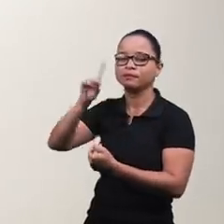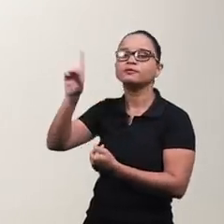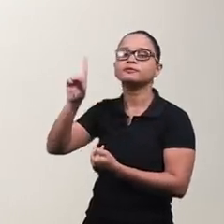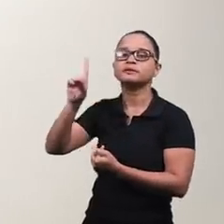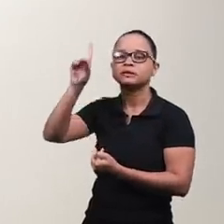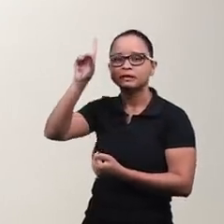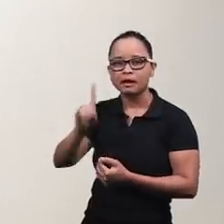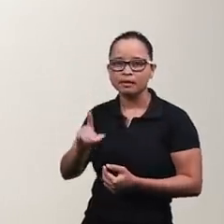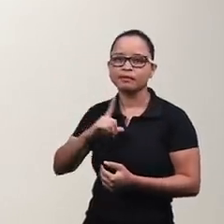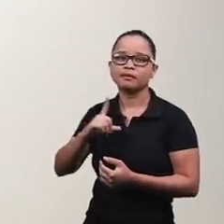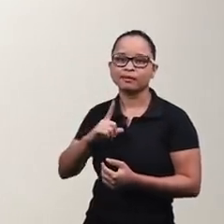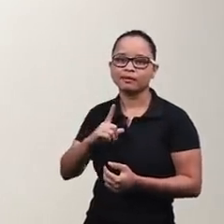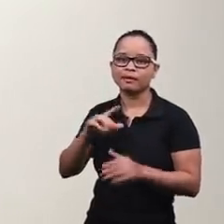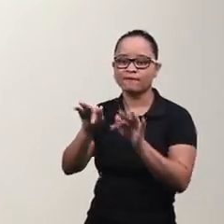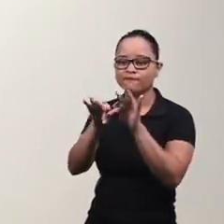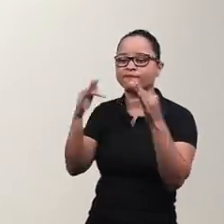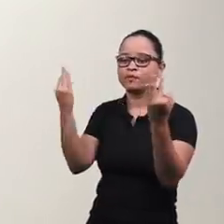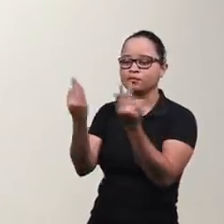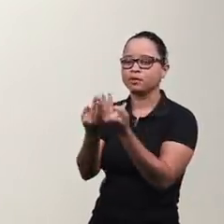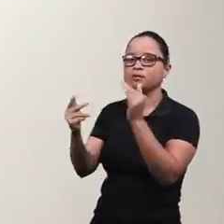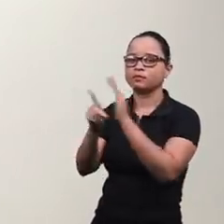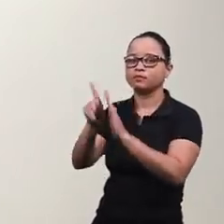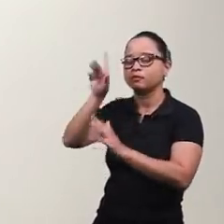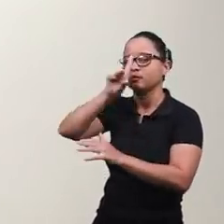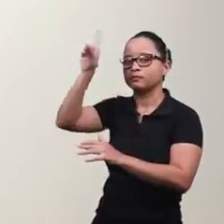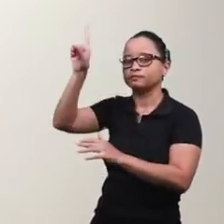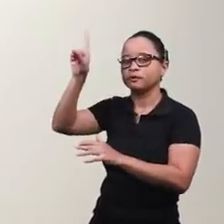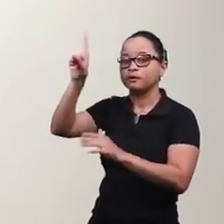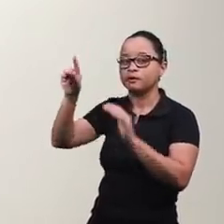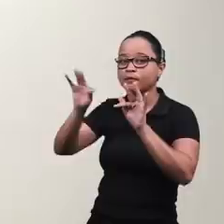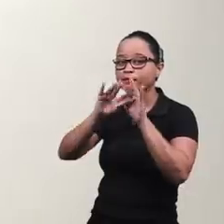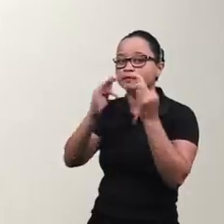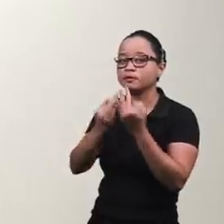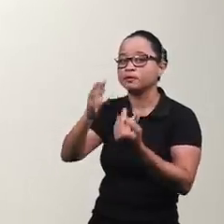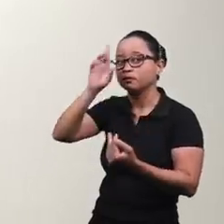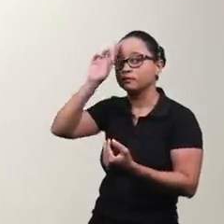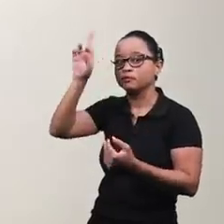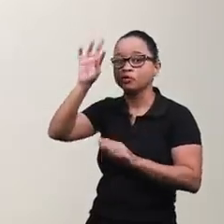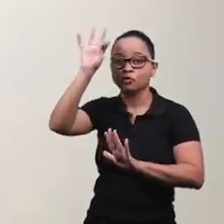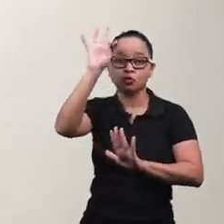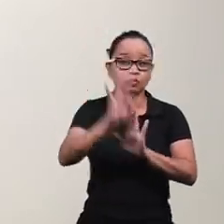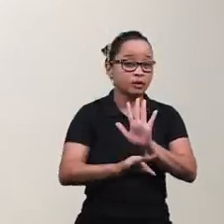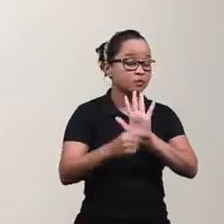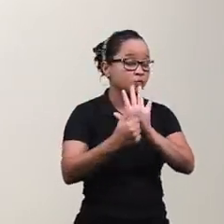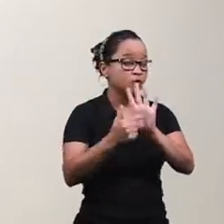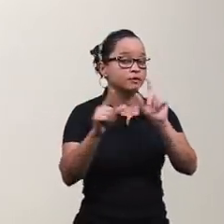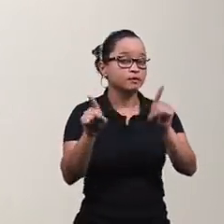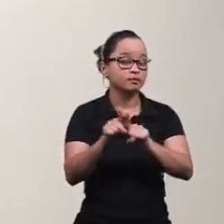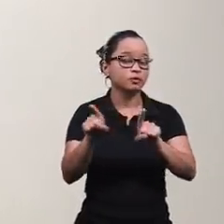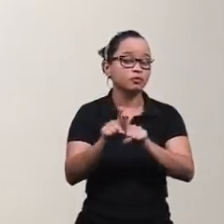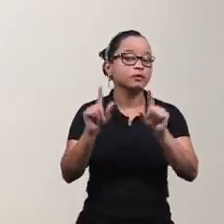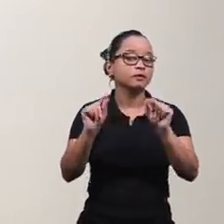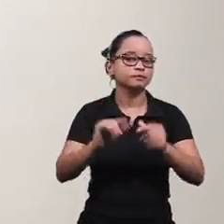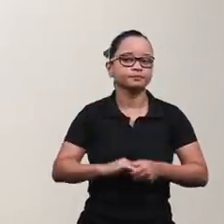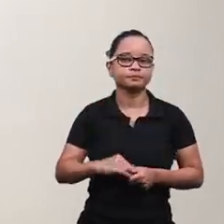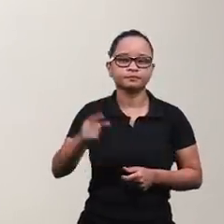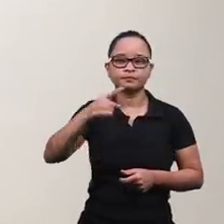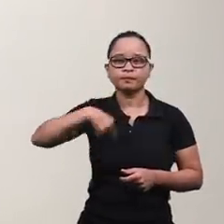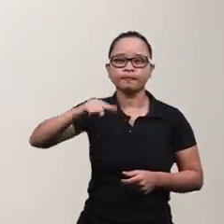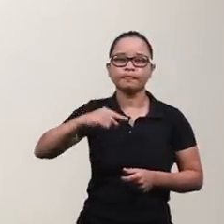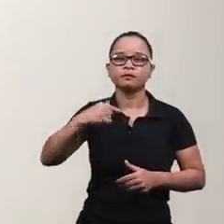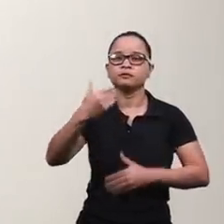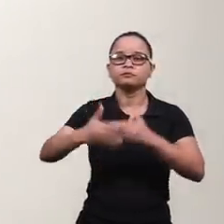agora nosso participam dessa família família de Deus família do Senhor e o texto ele fala o seguinte que nós